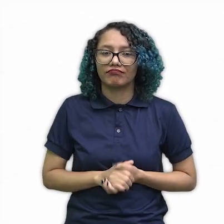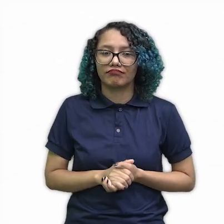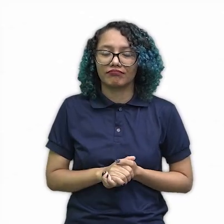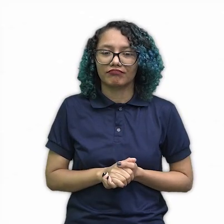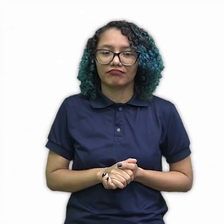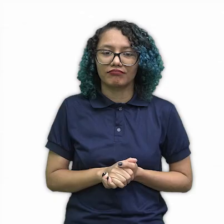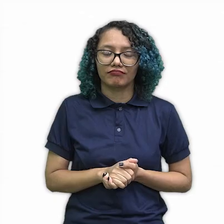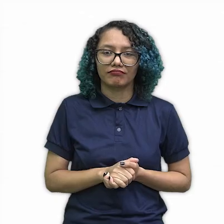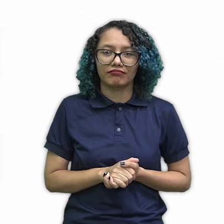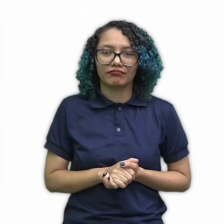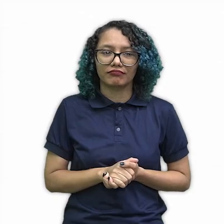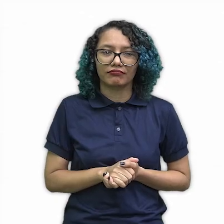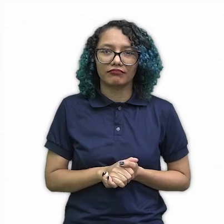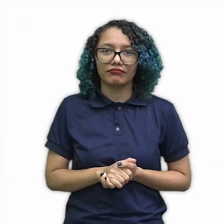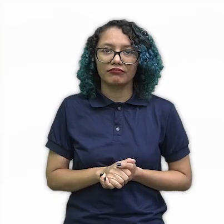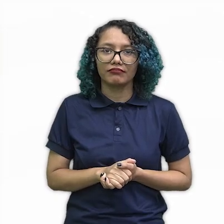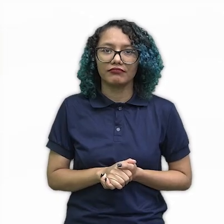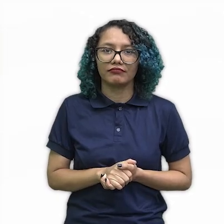A gente